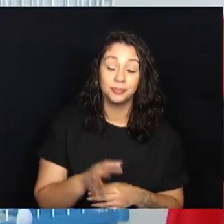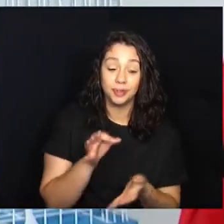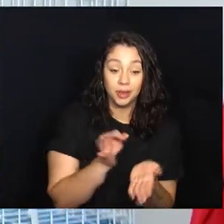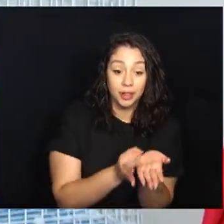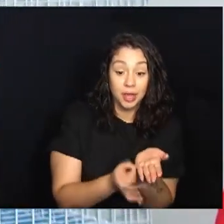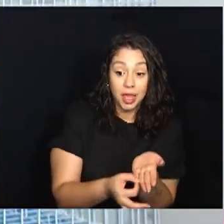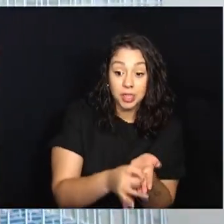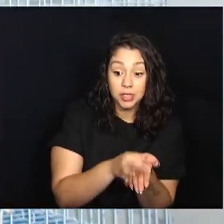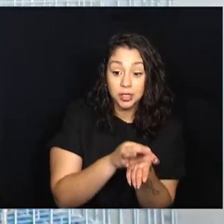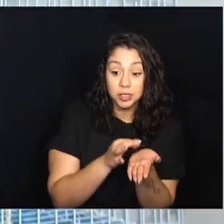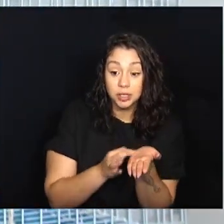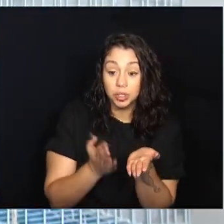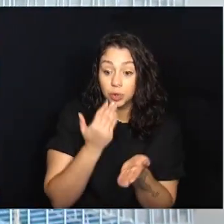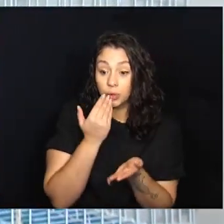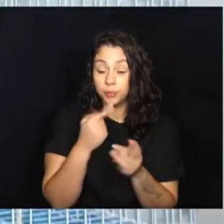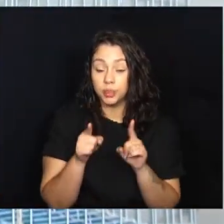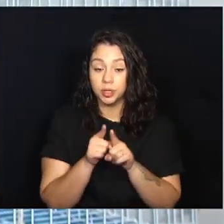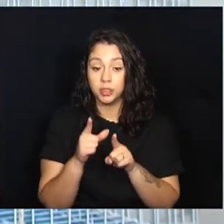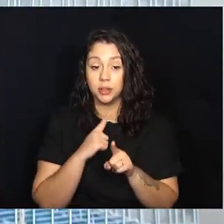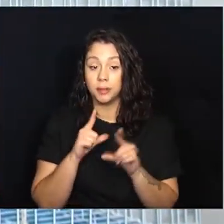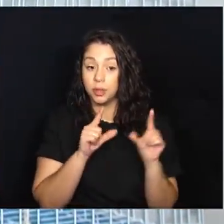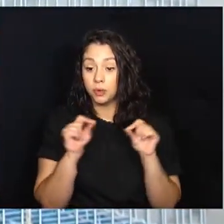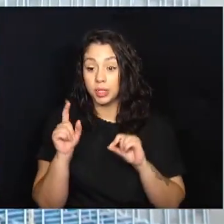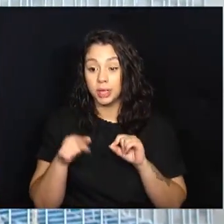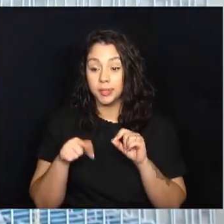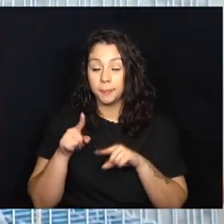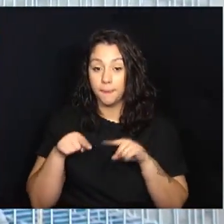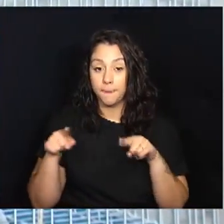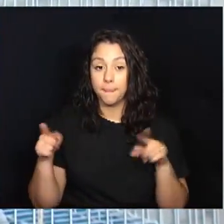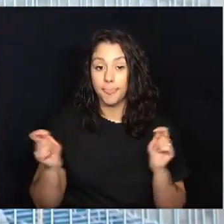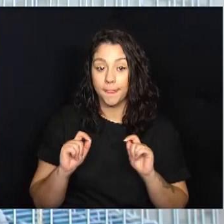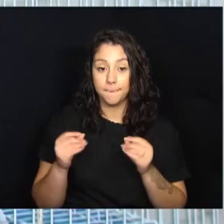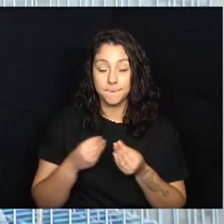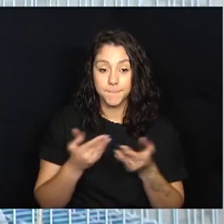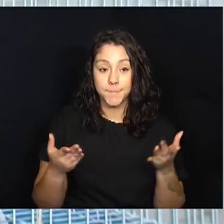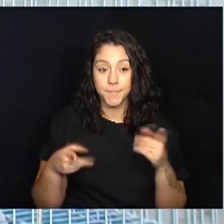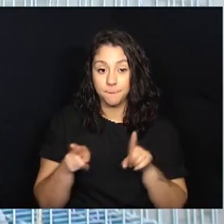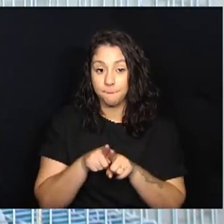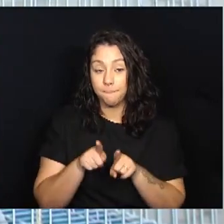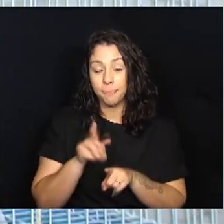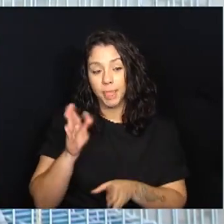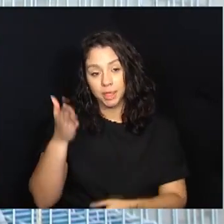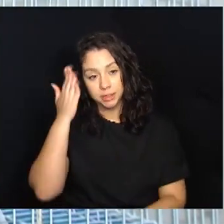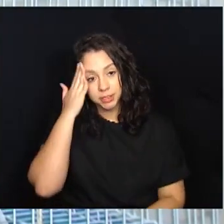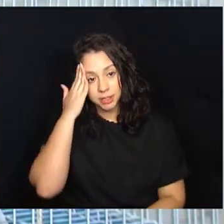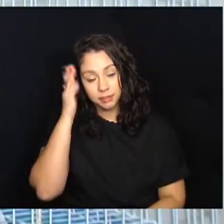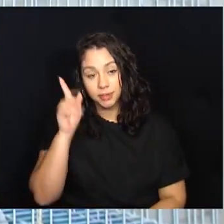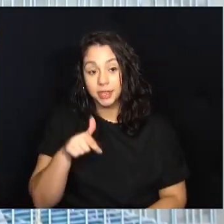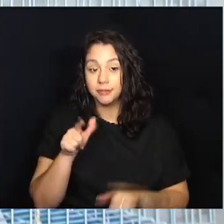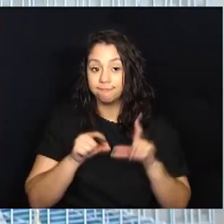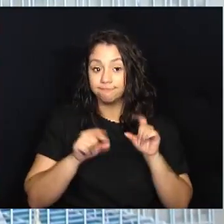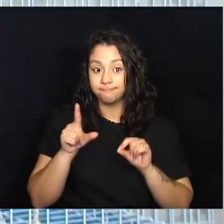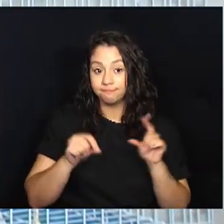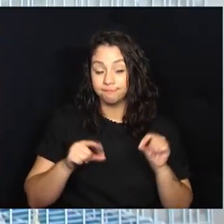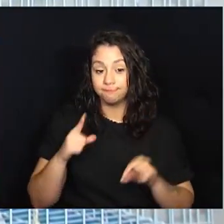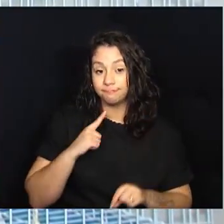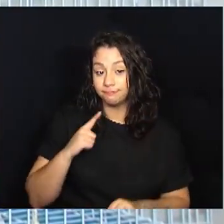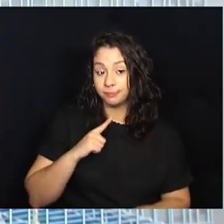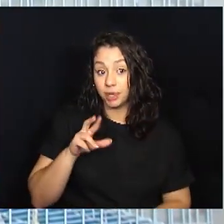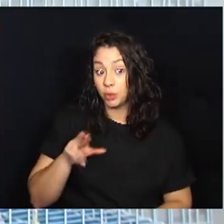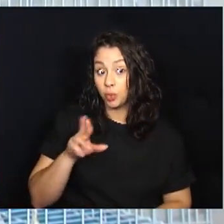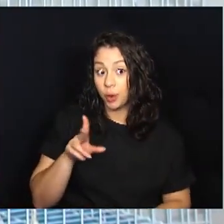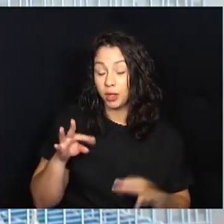de semente, a gente tem uma variedade que a gente pode estar oferecendo. A gente sabe que eles são bem seletivos, não é todas